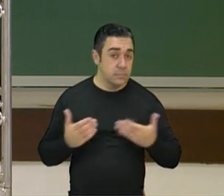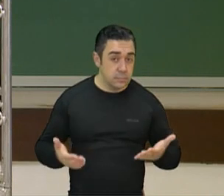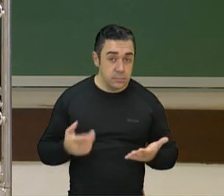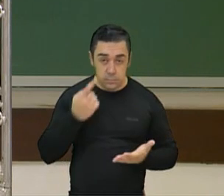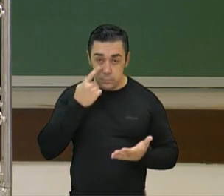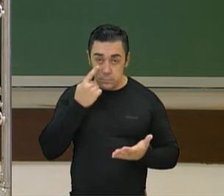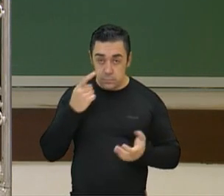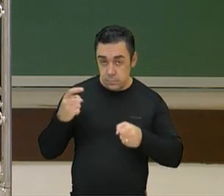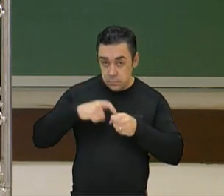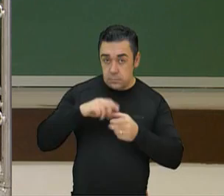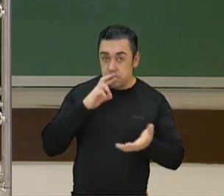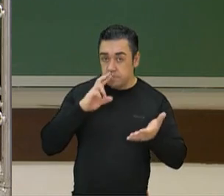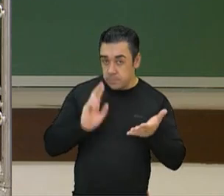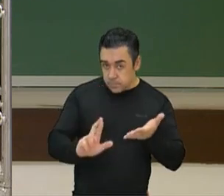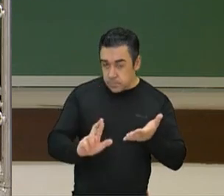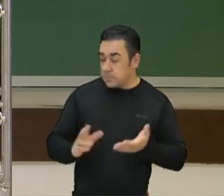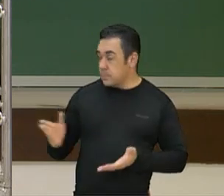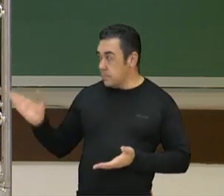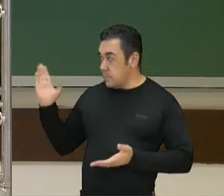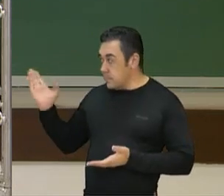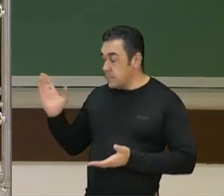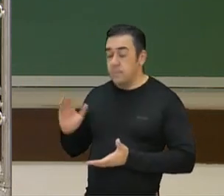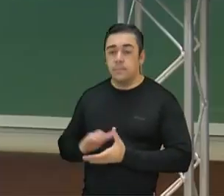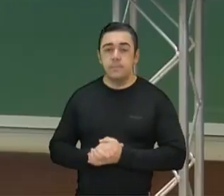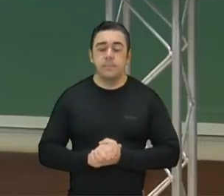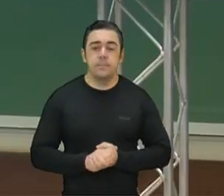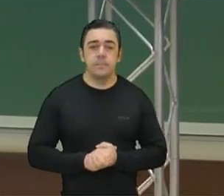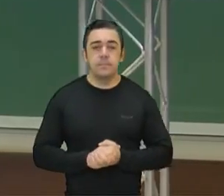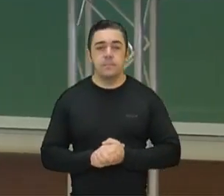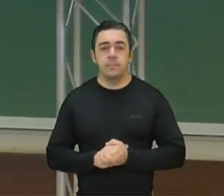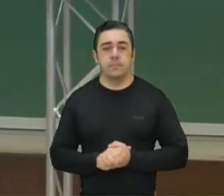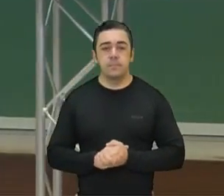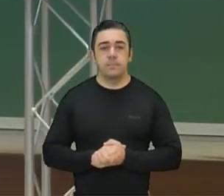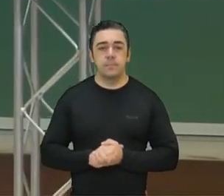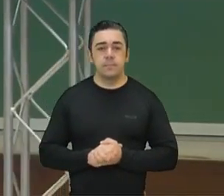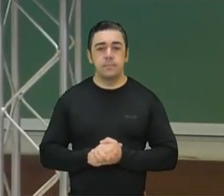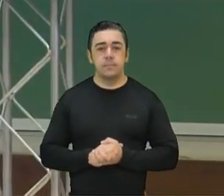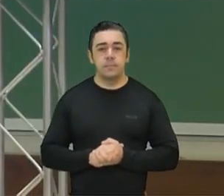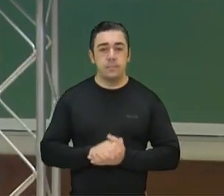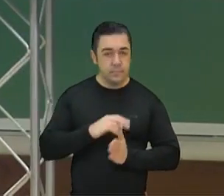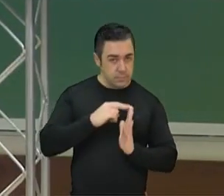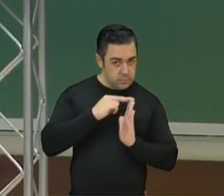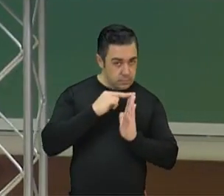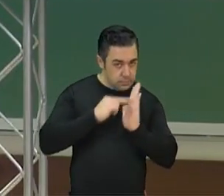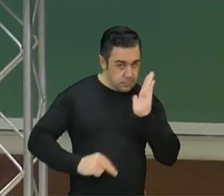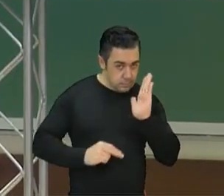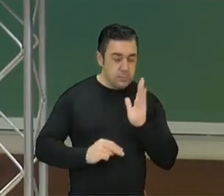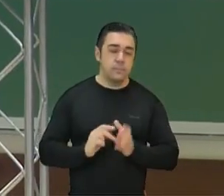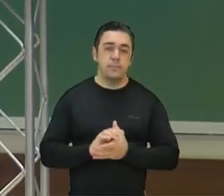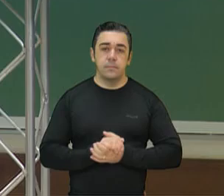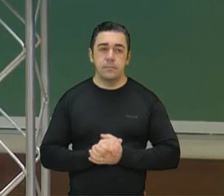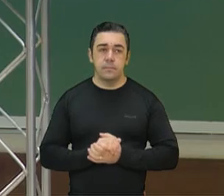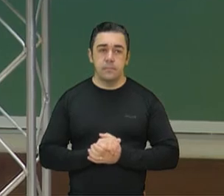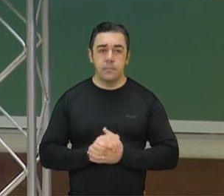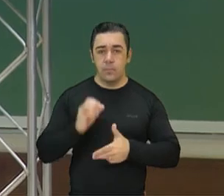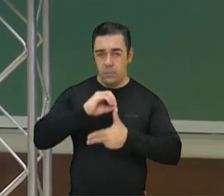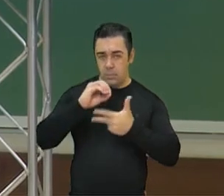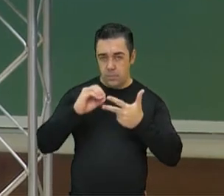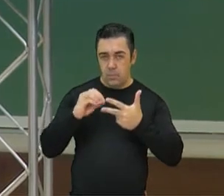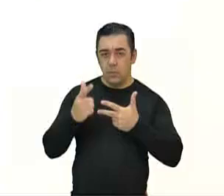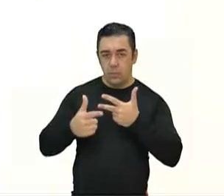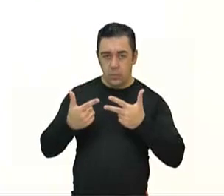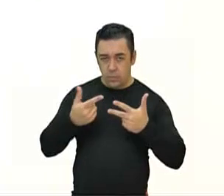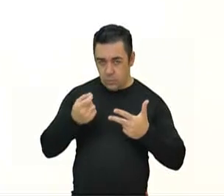pessoal, voltando aqui na resolução do nosso exercício, vamos lá? Vamos dar uma pequena lida aqui. Enem 2009,